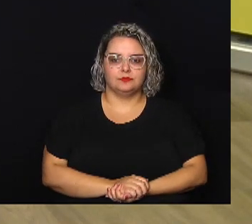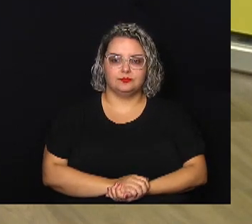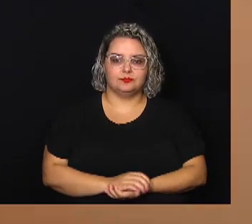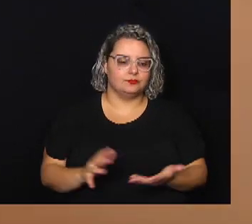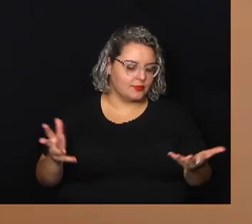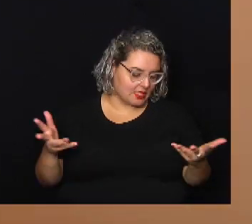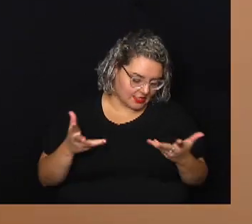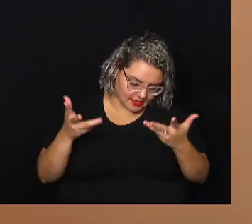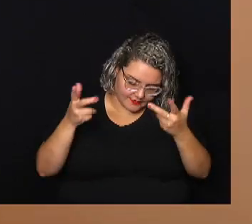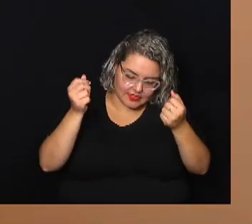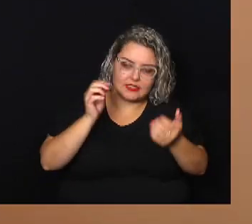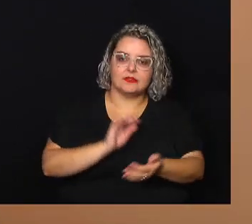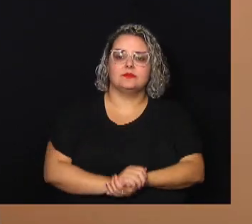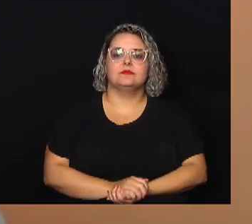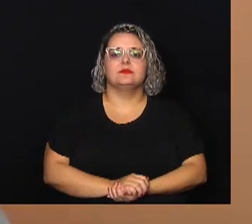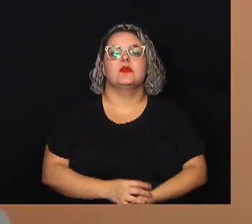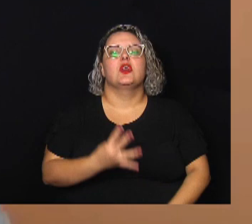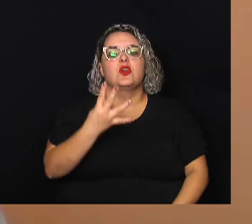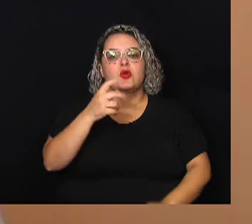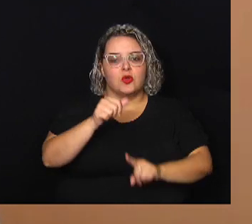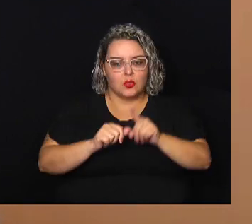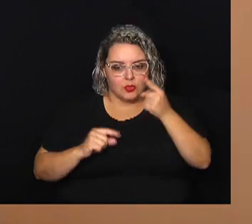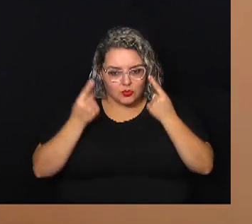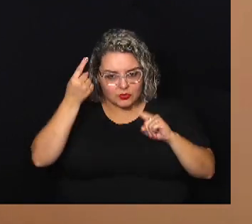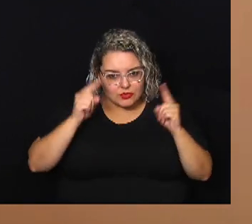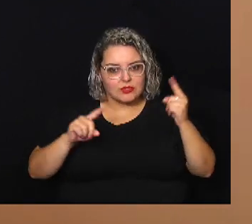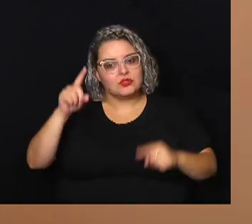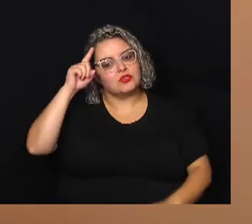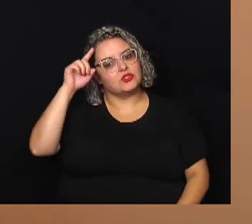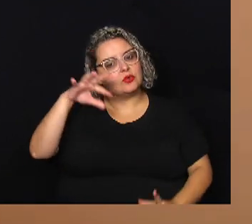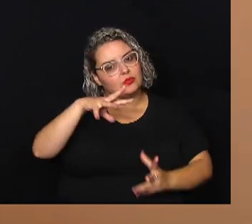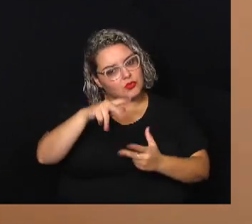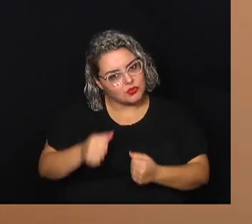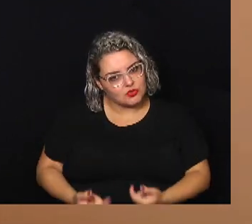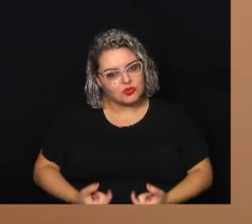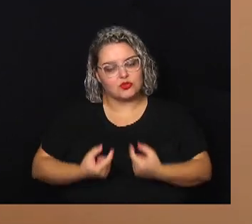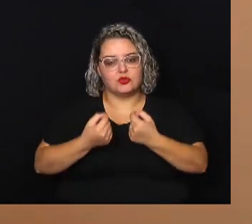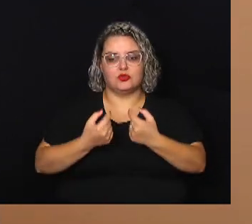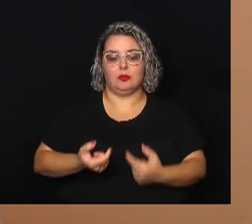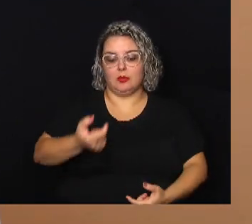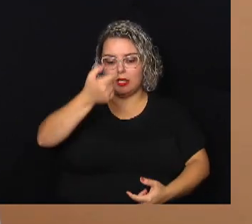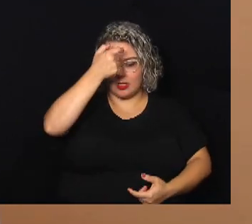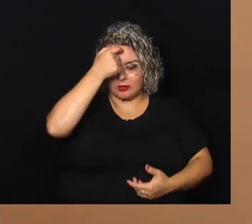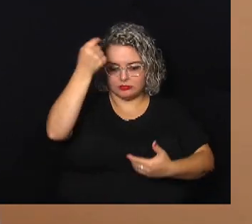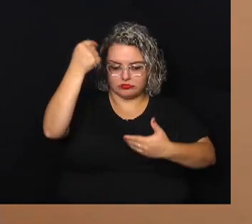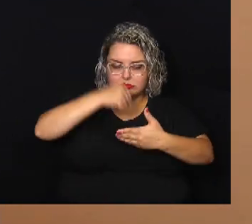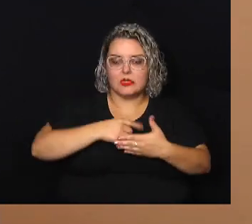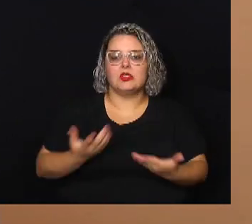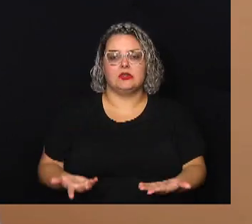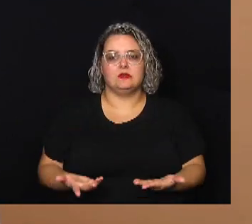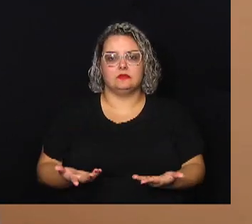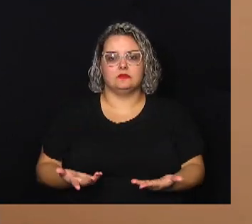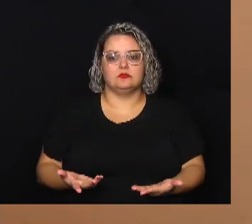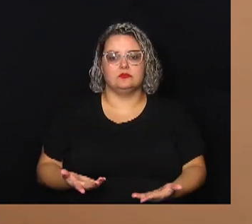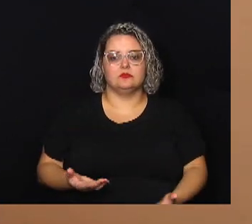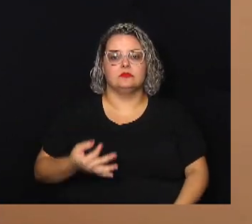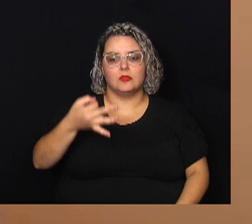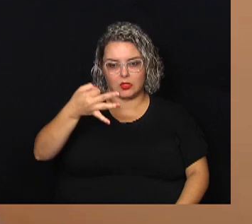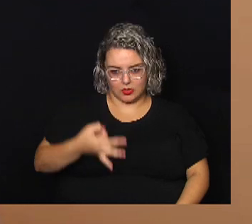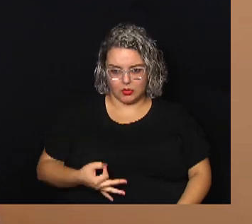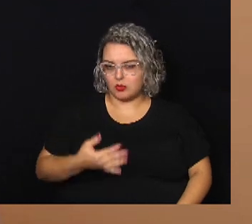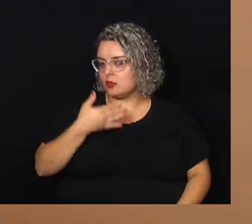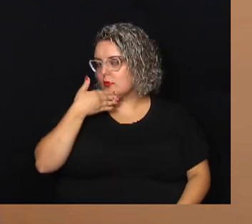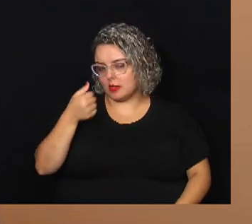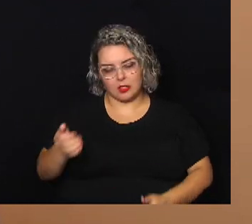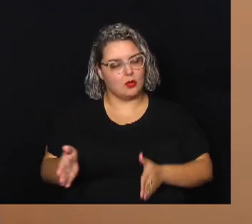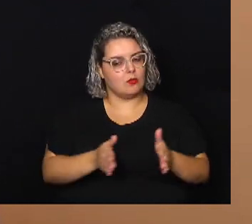Maravilha. 4 de fevereiro, Dia Mundial do Câncer, é um dia para conscientizar. Idealmente, no melhor